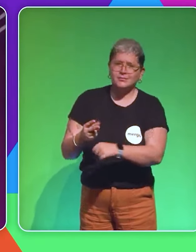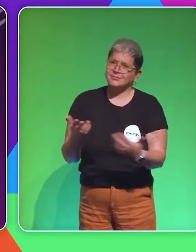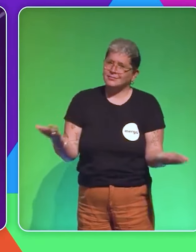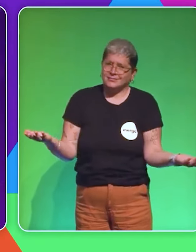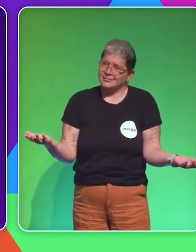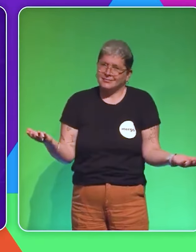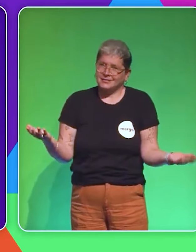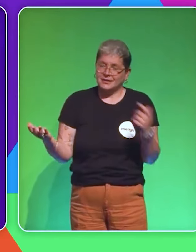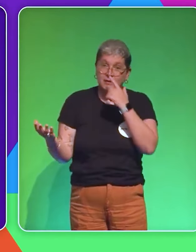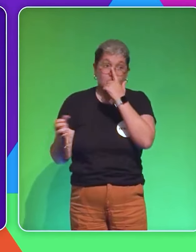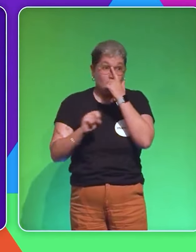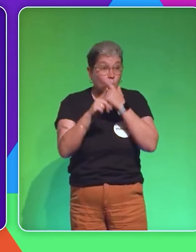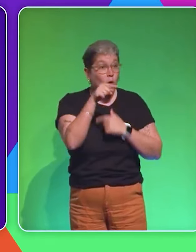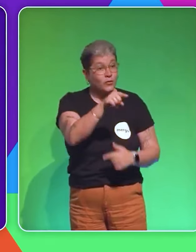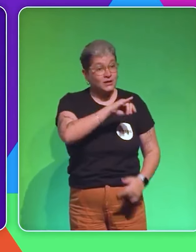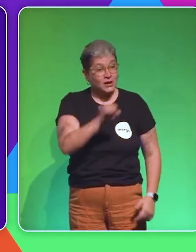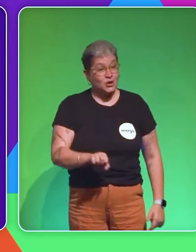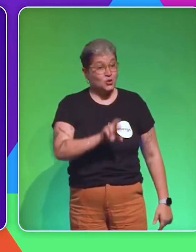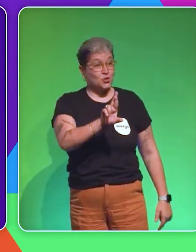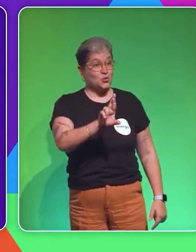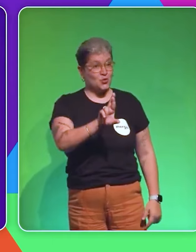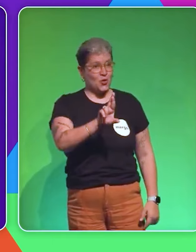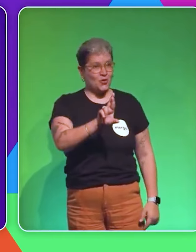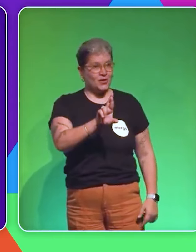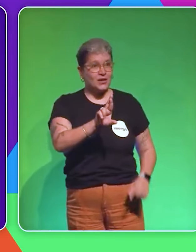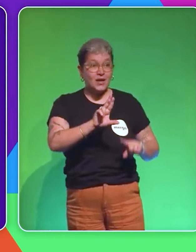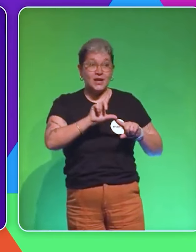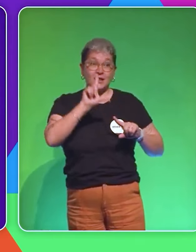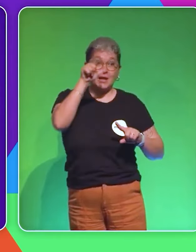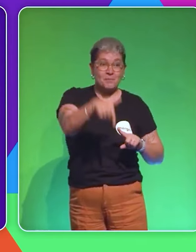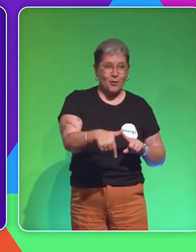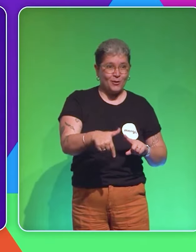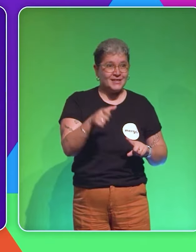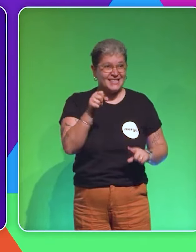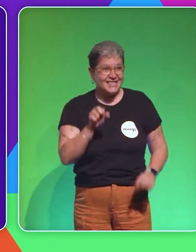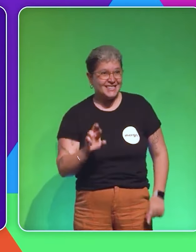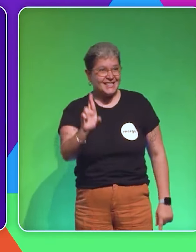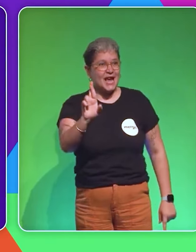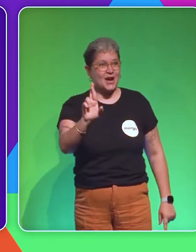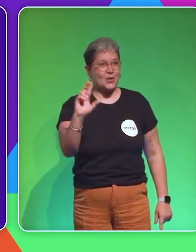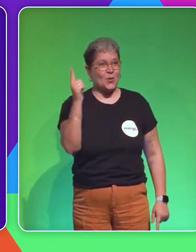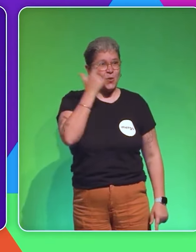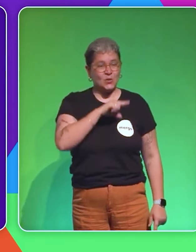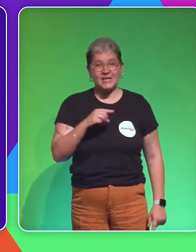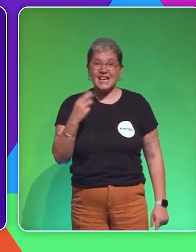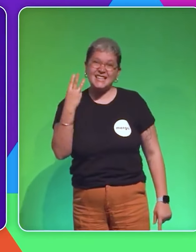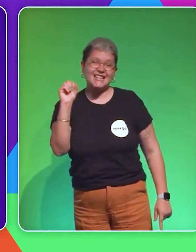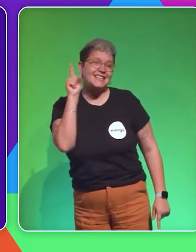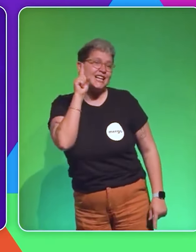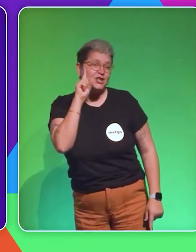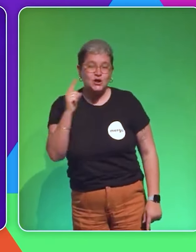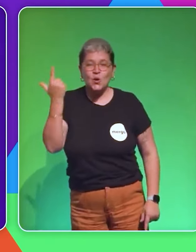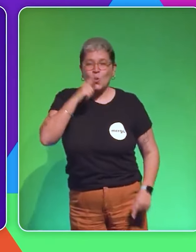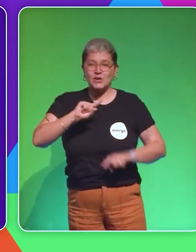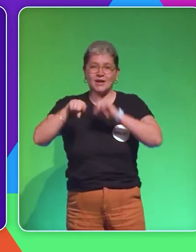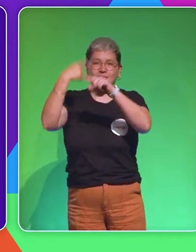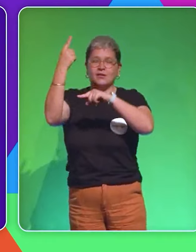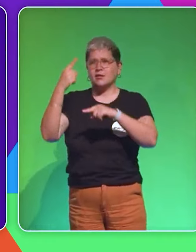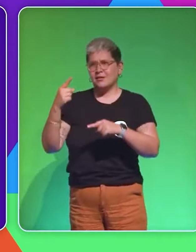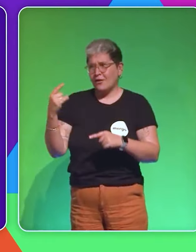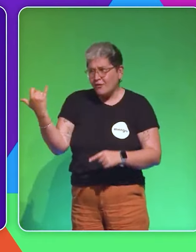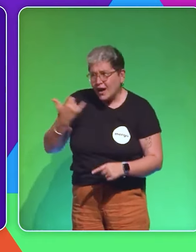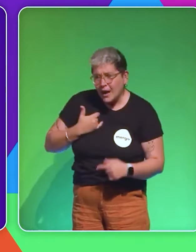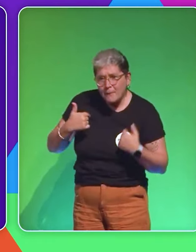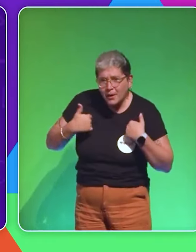dizer para mim que você vai ser Júnior depois vai ser Sênior na verdade depois de 30 dias tá bom não vem dizer isso para